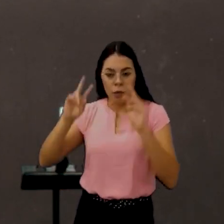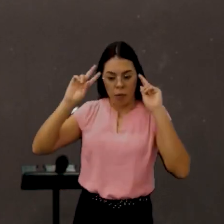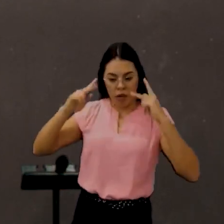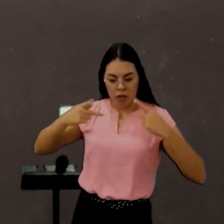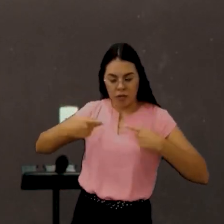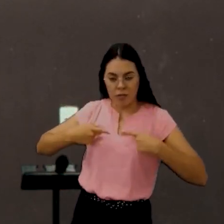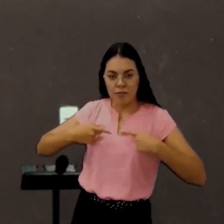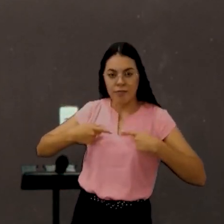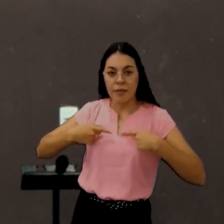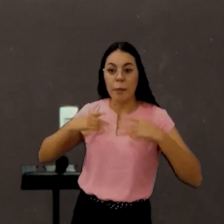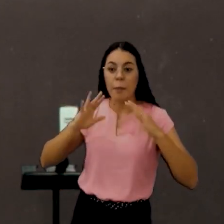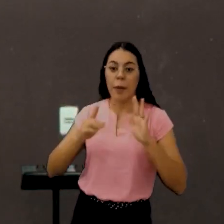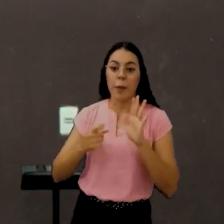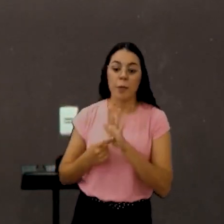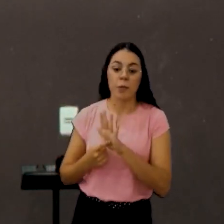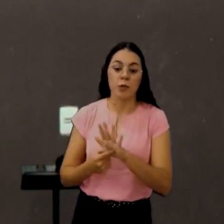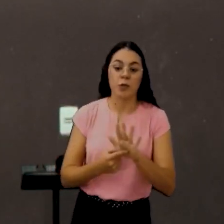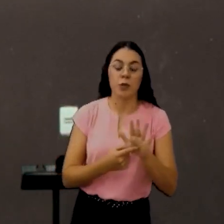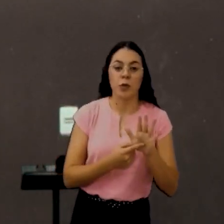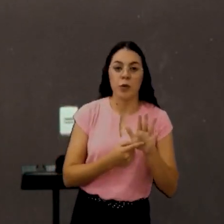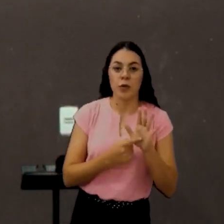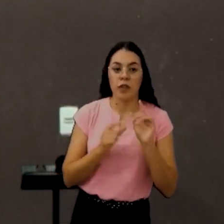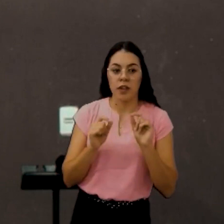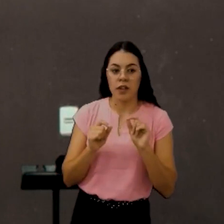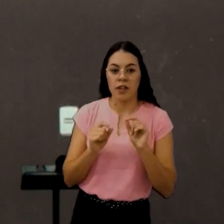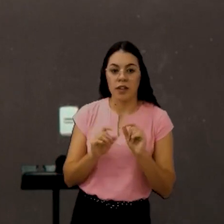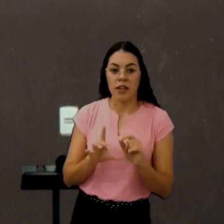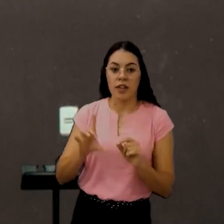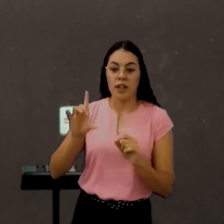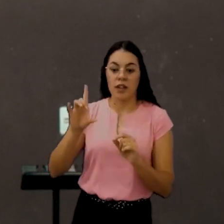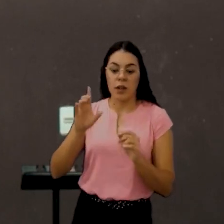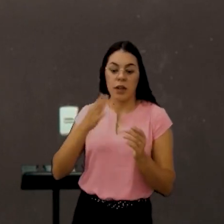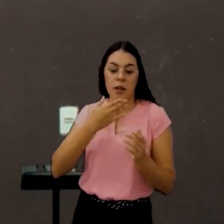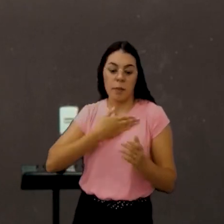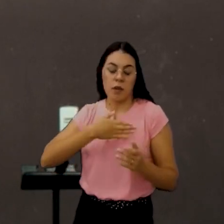Criador, fez dele o nosso inimigo.